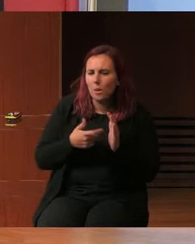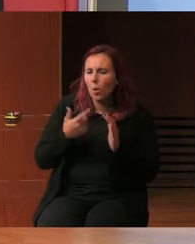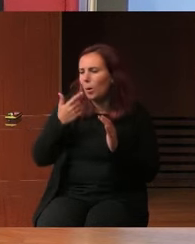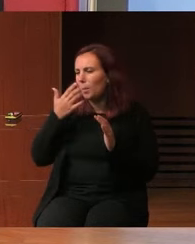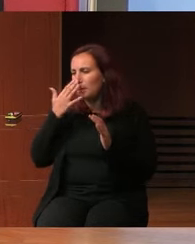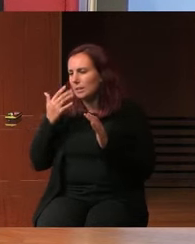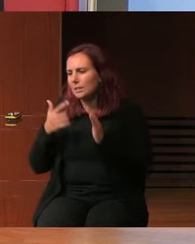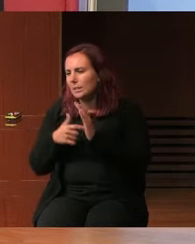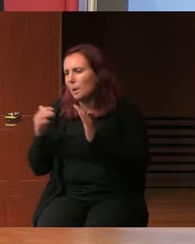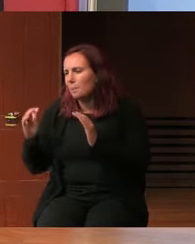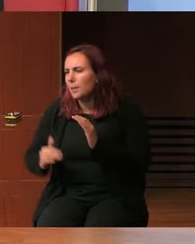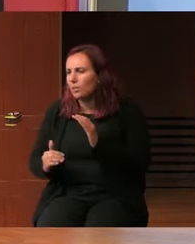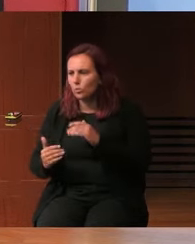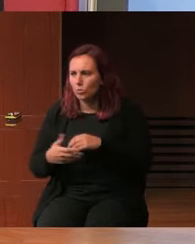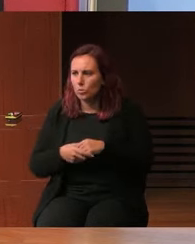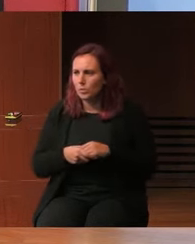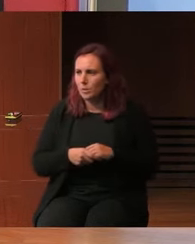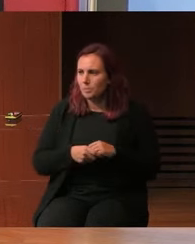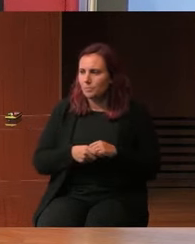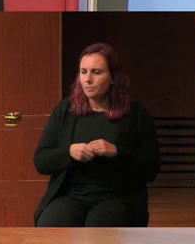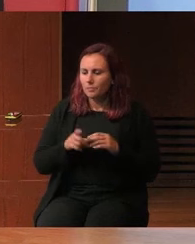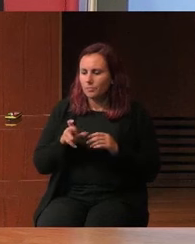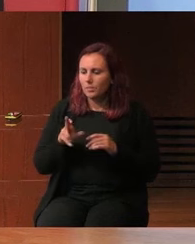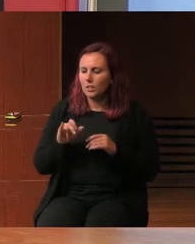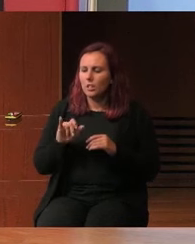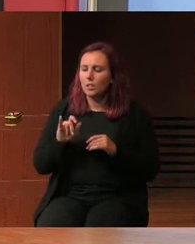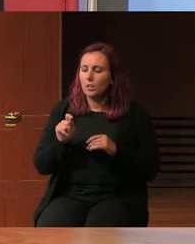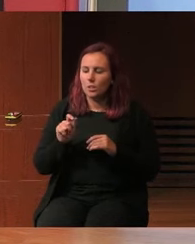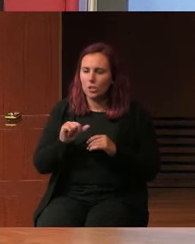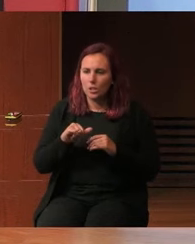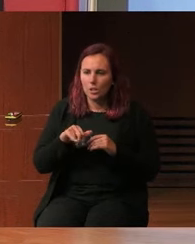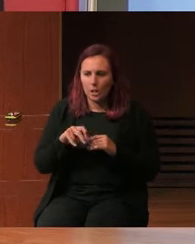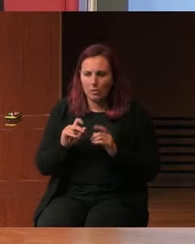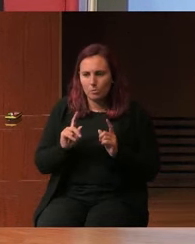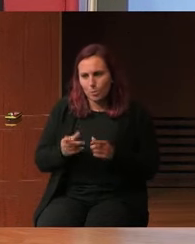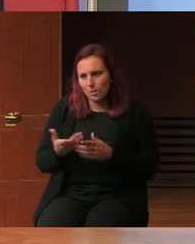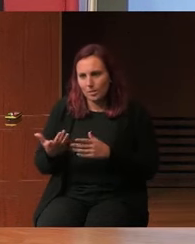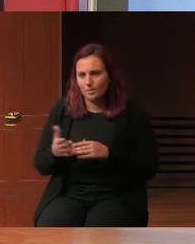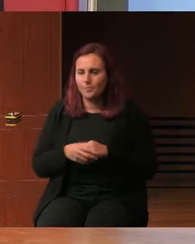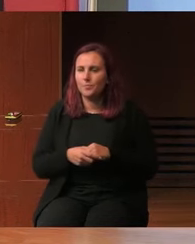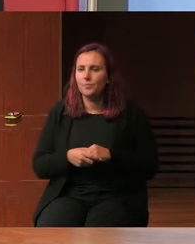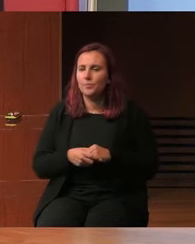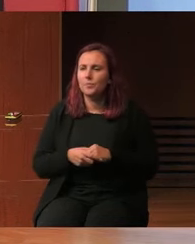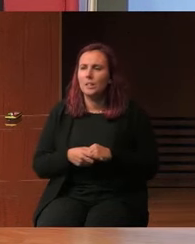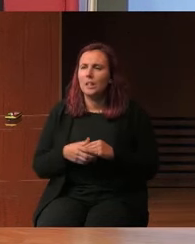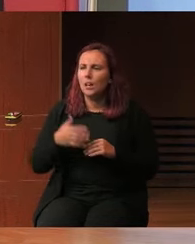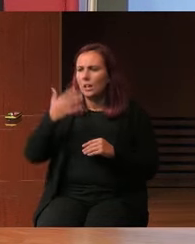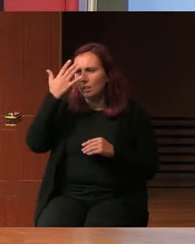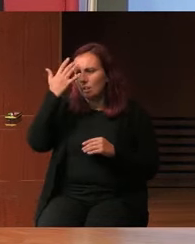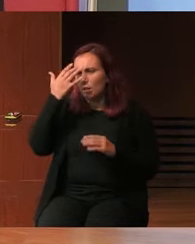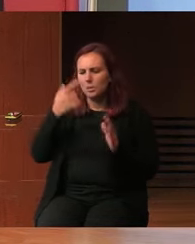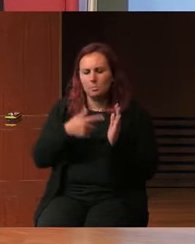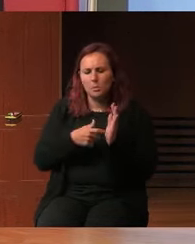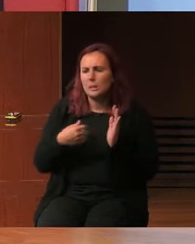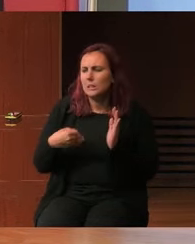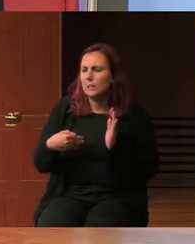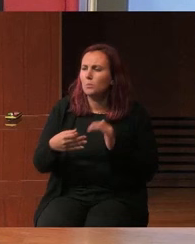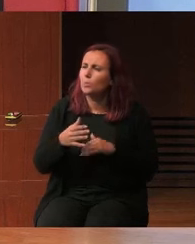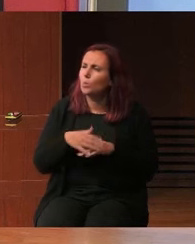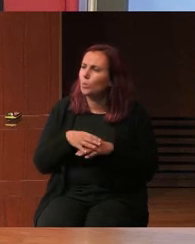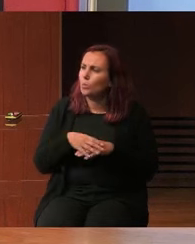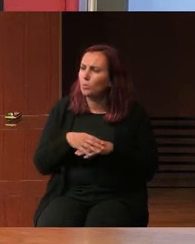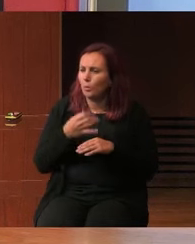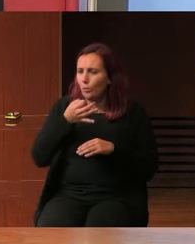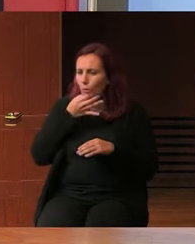Regina Duarte, talvez começando por si. Bom, eu creio que são sempre necessários, até porque já